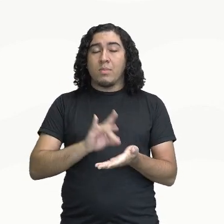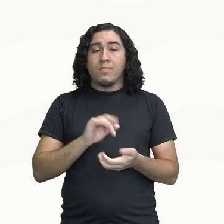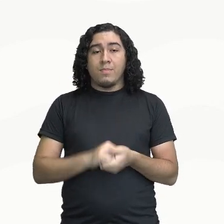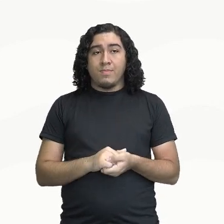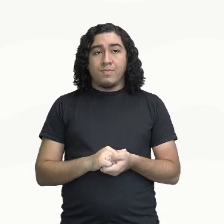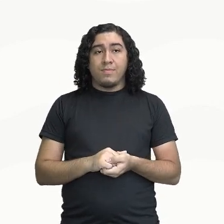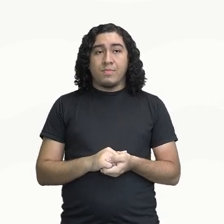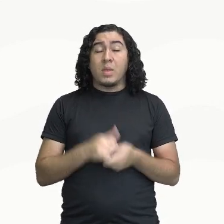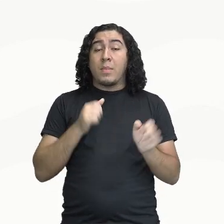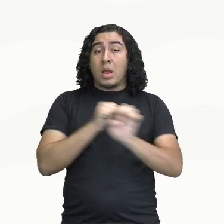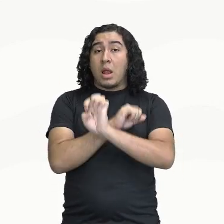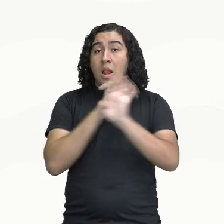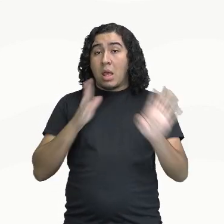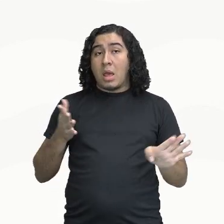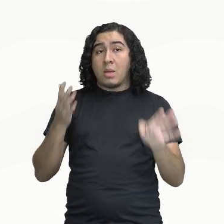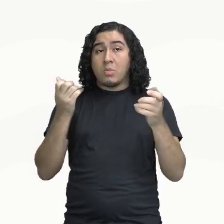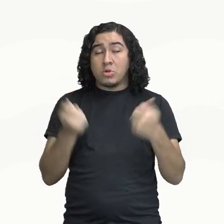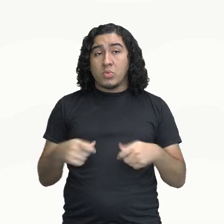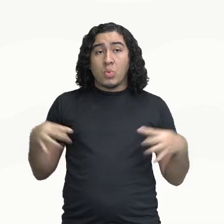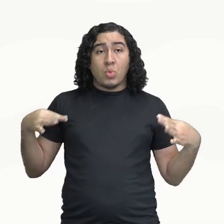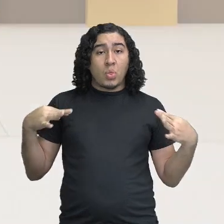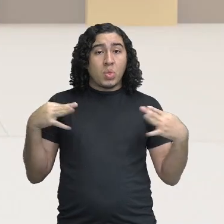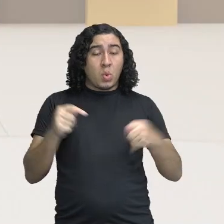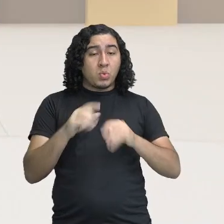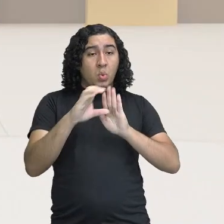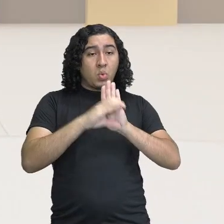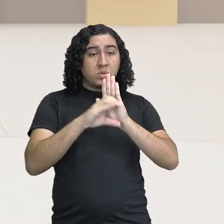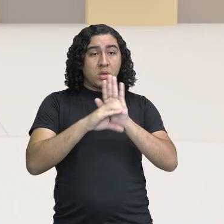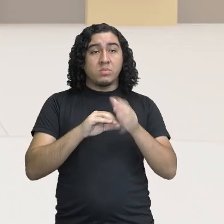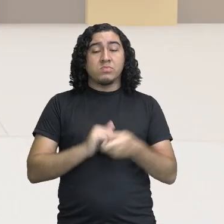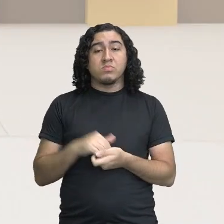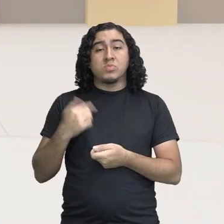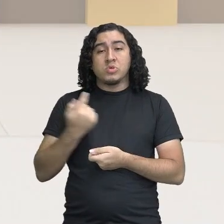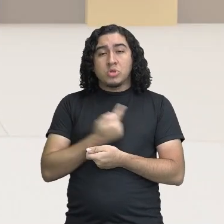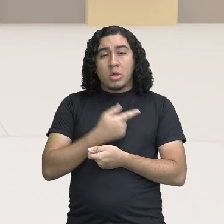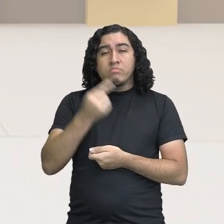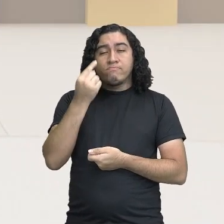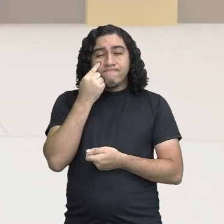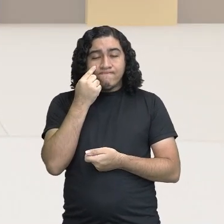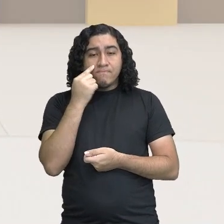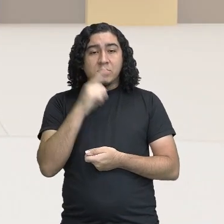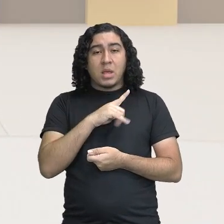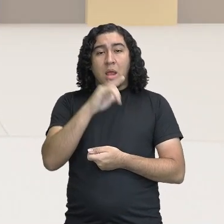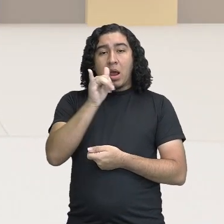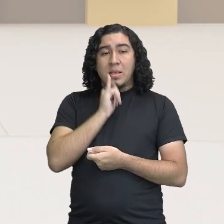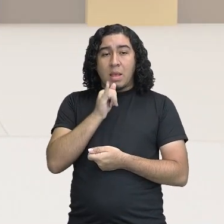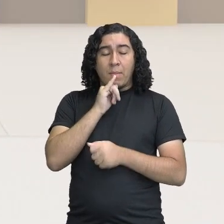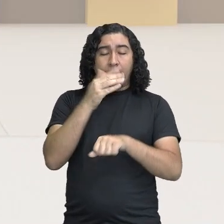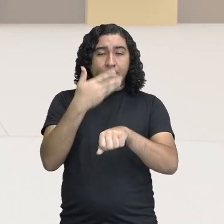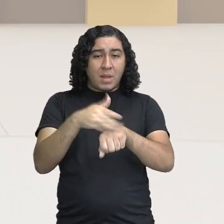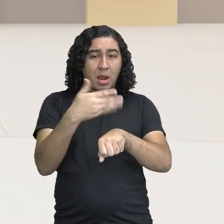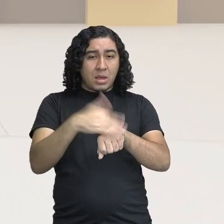fique mais claro ainda todos esses conceitos, nós vamos trazer aqui um exercício para a gente praticar juntos,